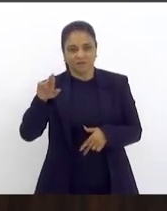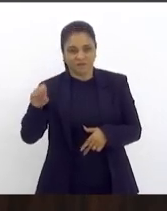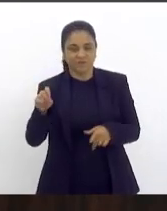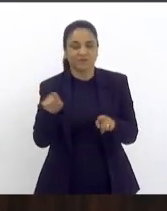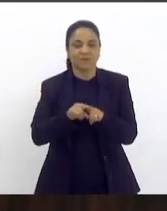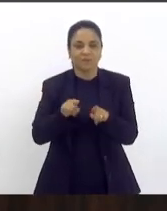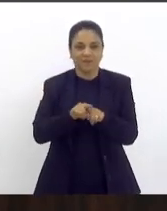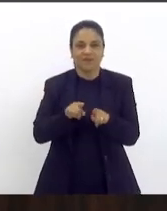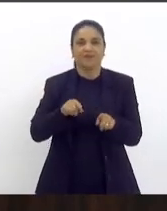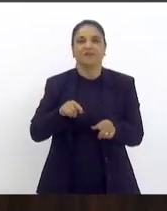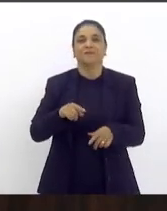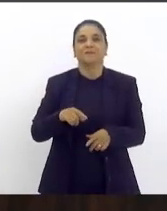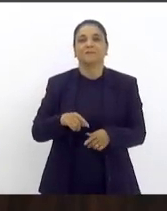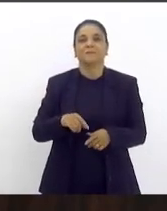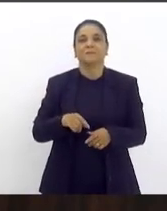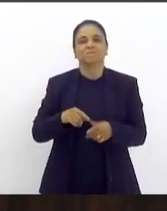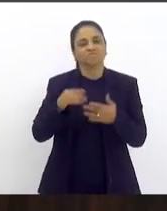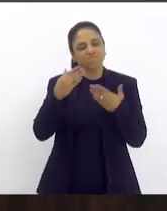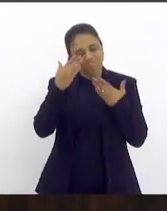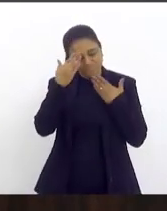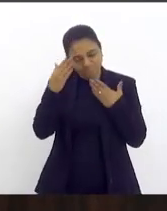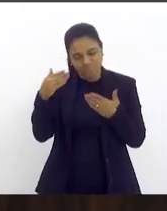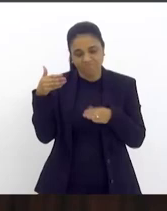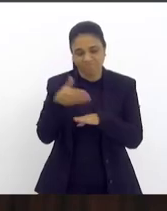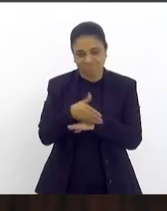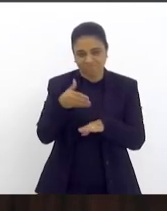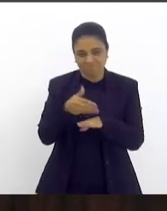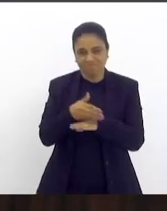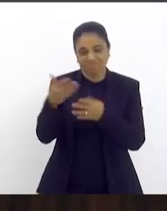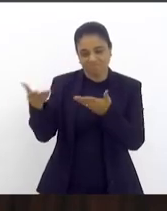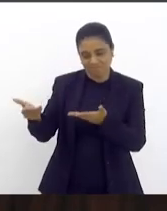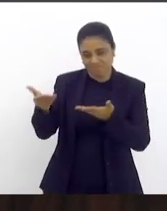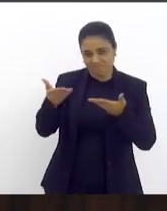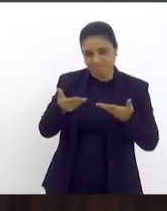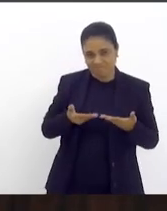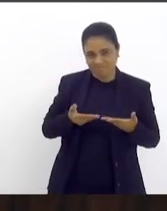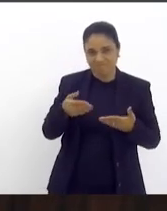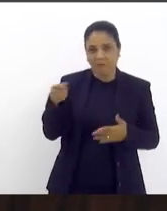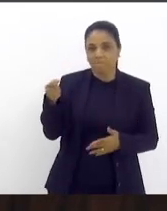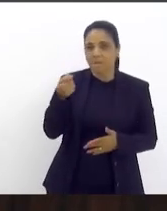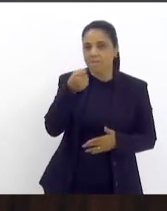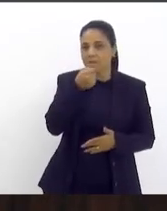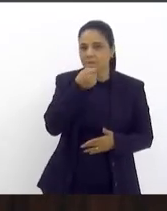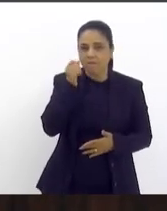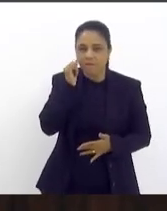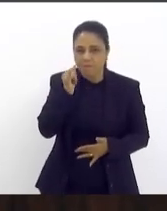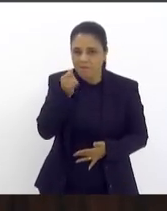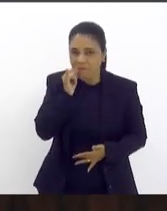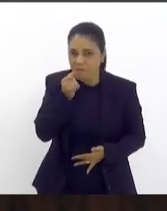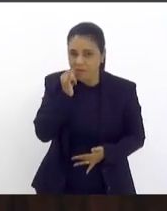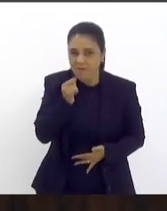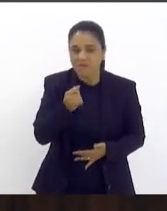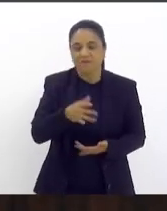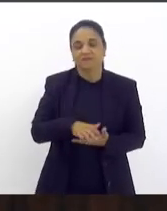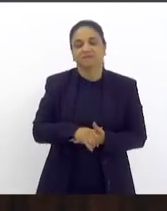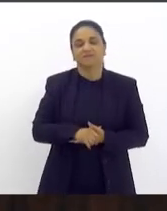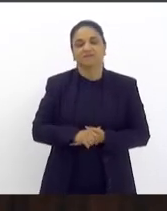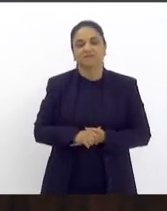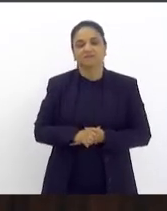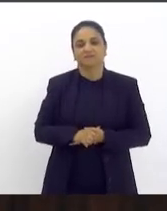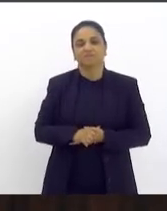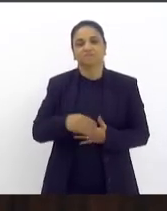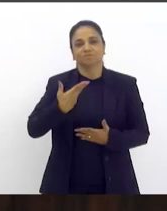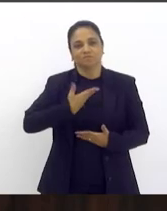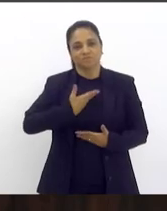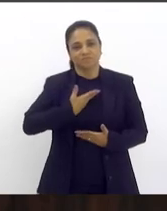Andrezinho, obrigado pela presença, convido a fazer uso da palavra o meu